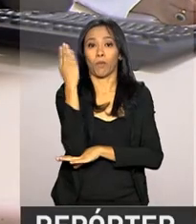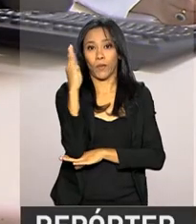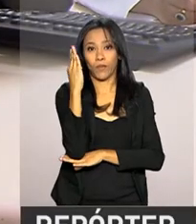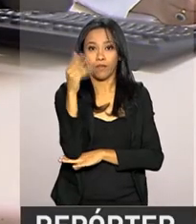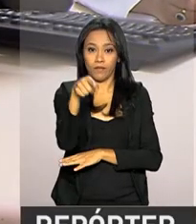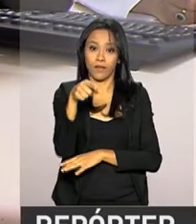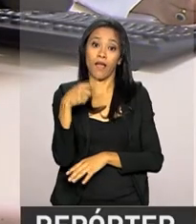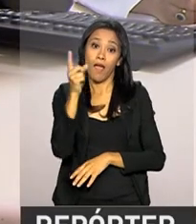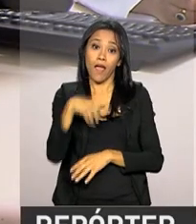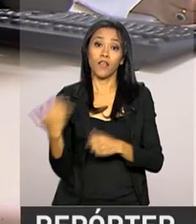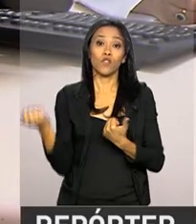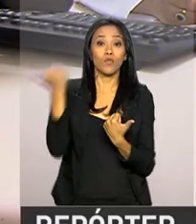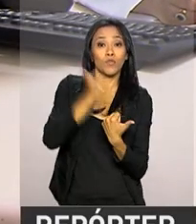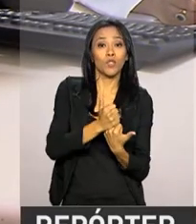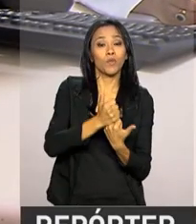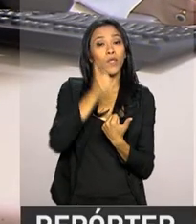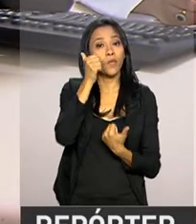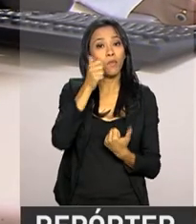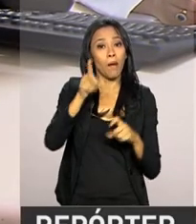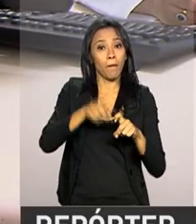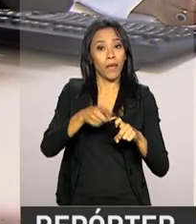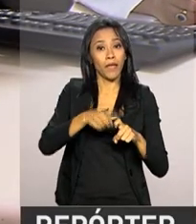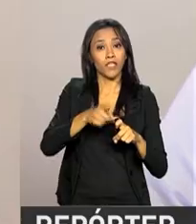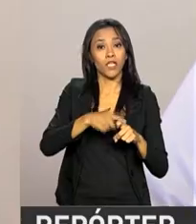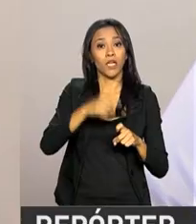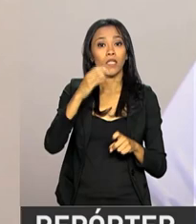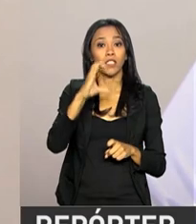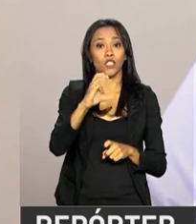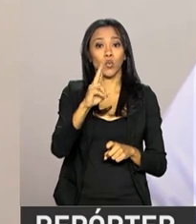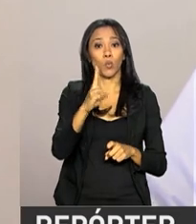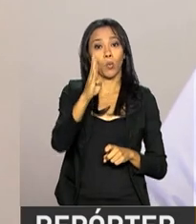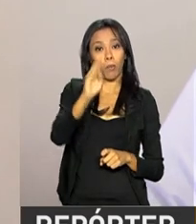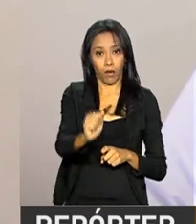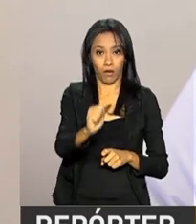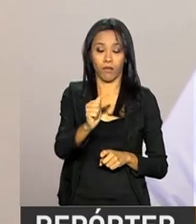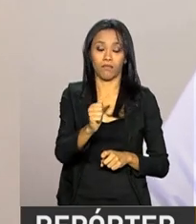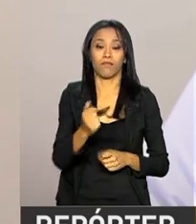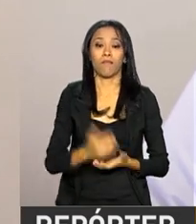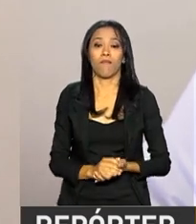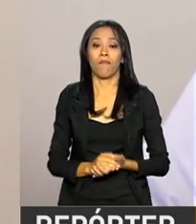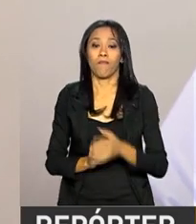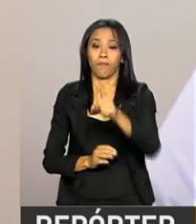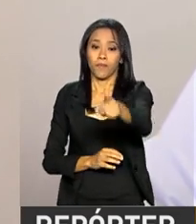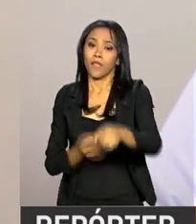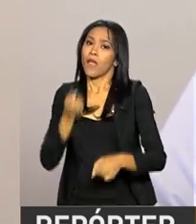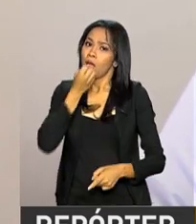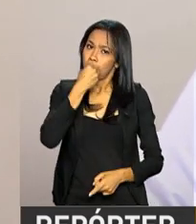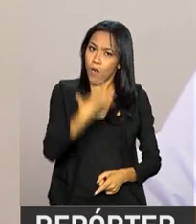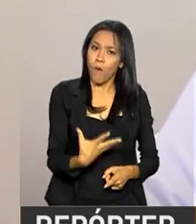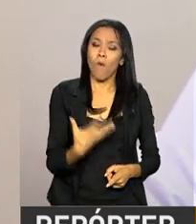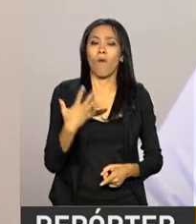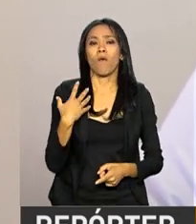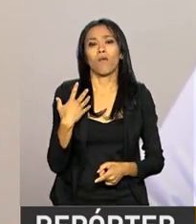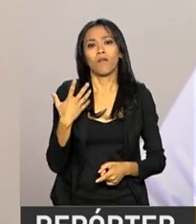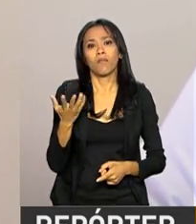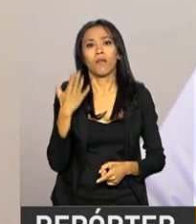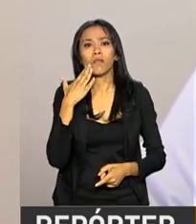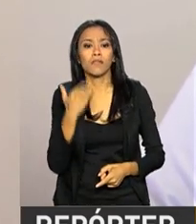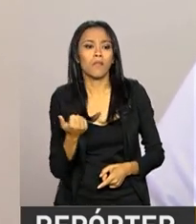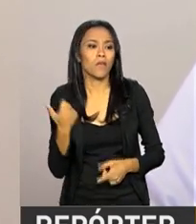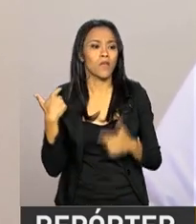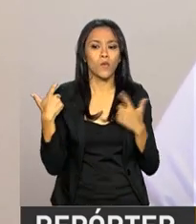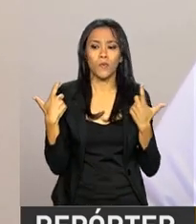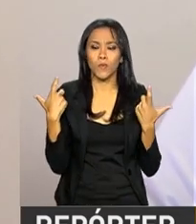substituir uma profissional cubana que deixou o programa e isso facilita muito é muito bom para o paciente precisa em termos de localização